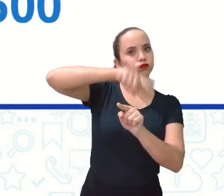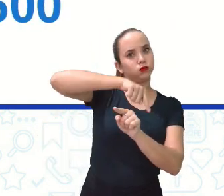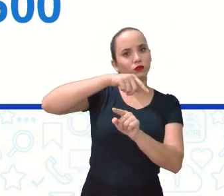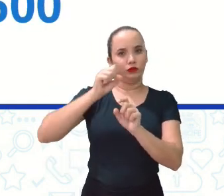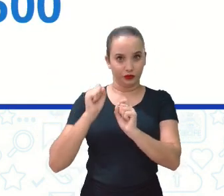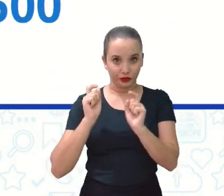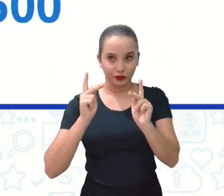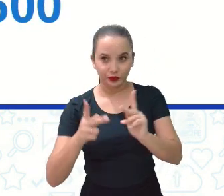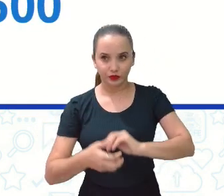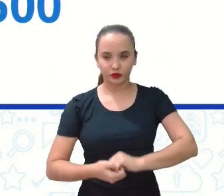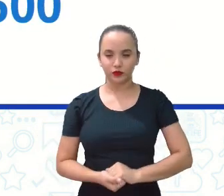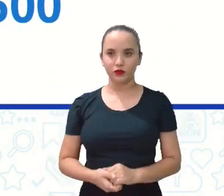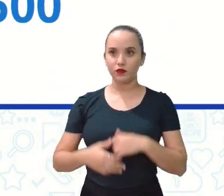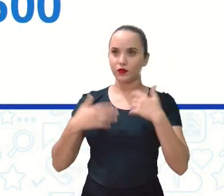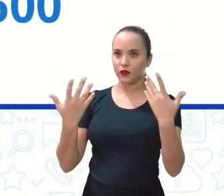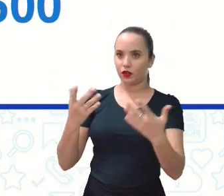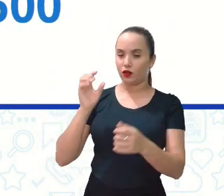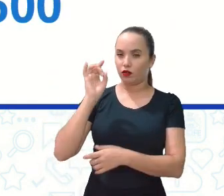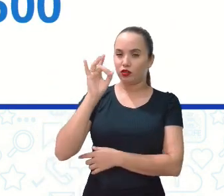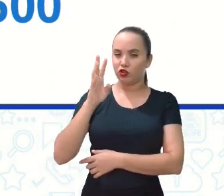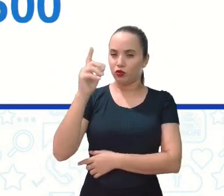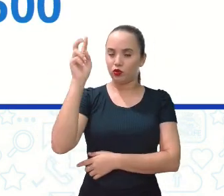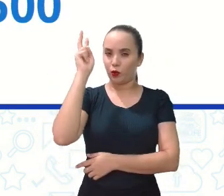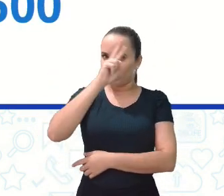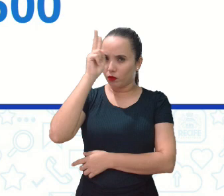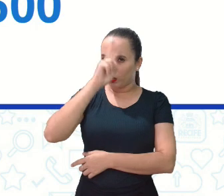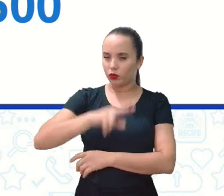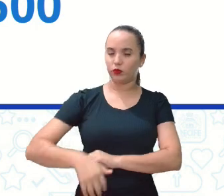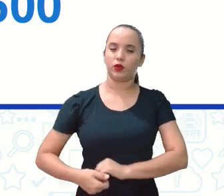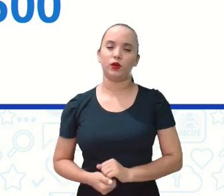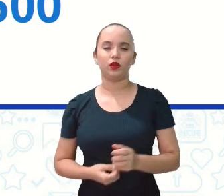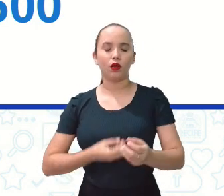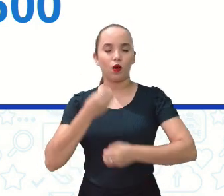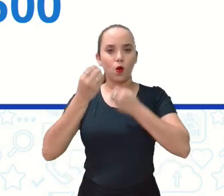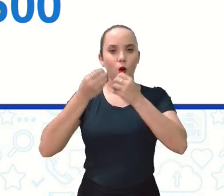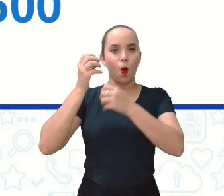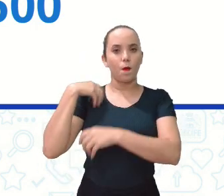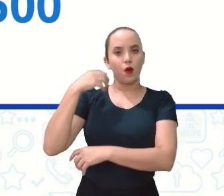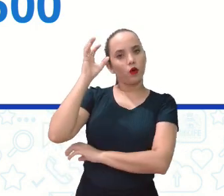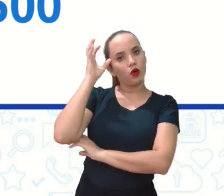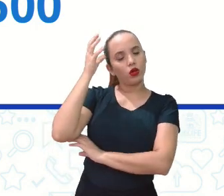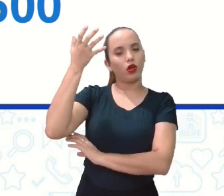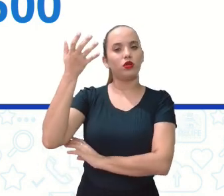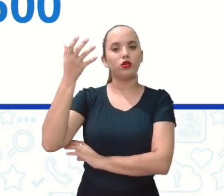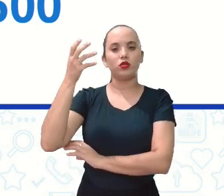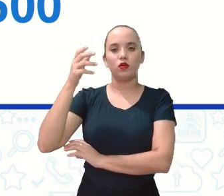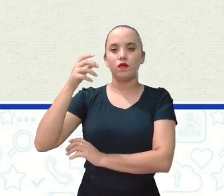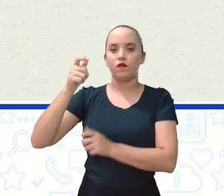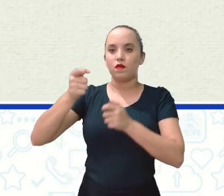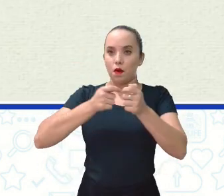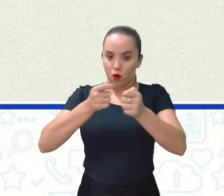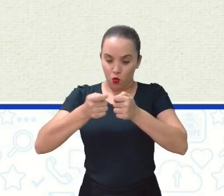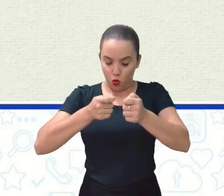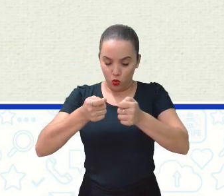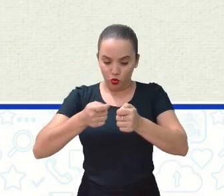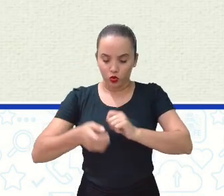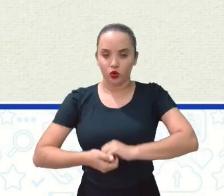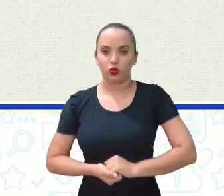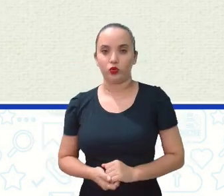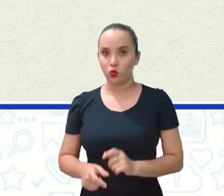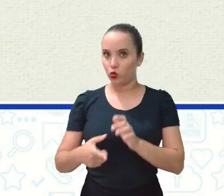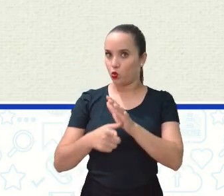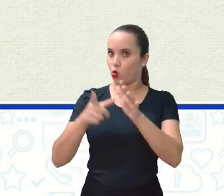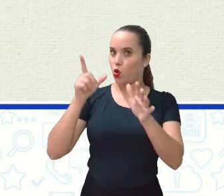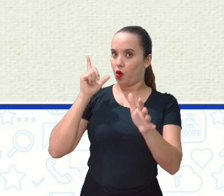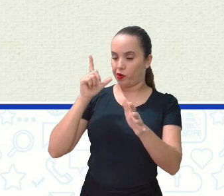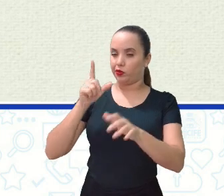tá certo? Então vamos lembrar aqui como foi que eu fiz a solução dessa equação usando a manipulação. Naquele outro